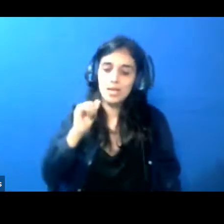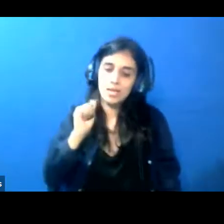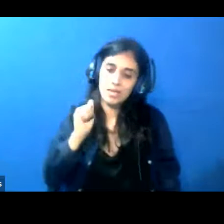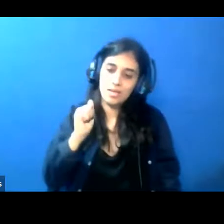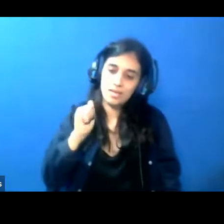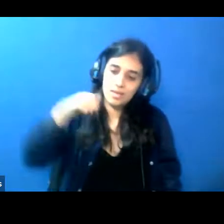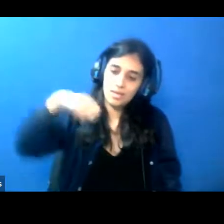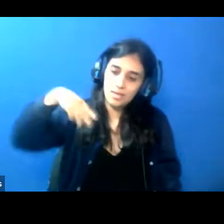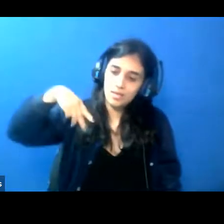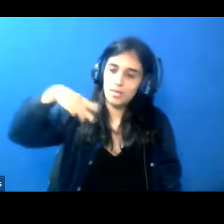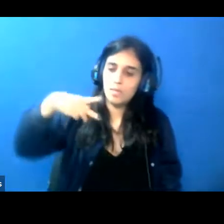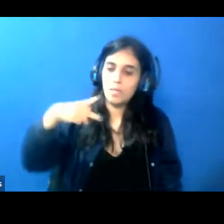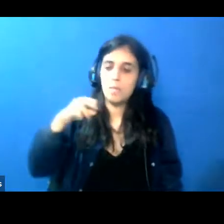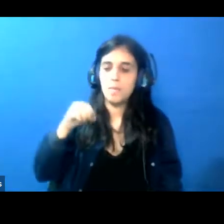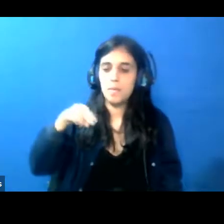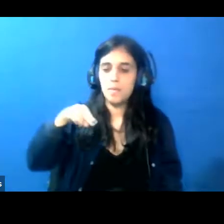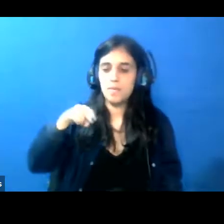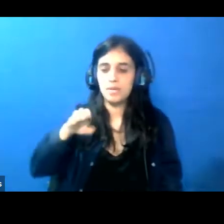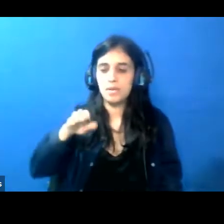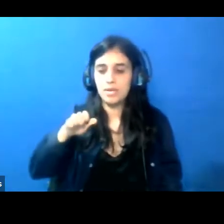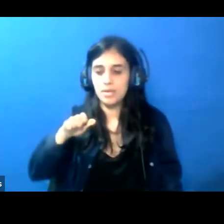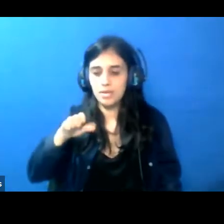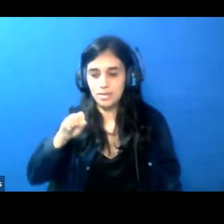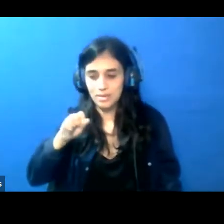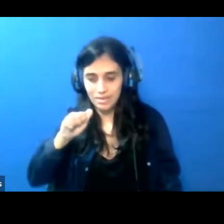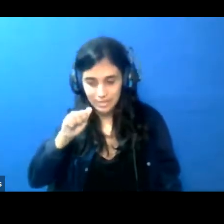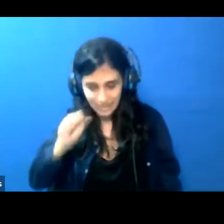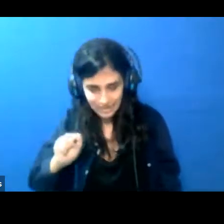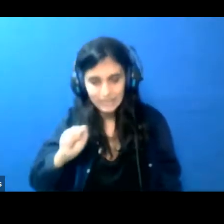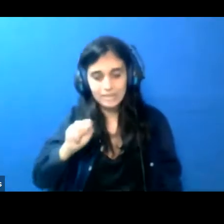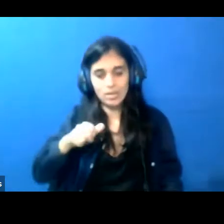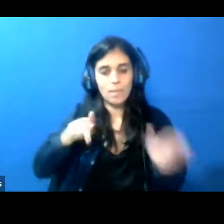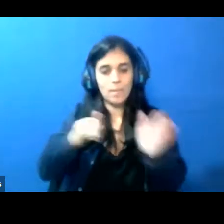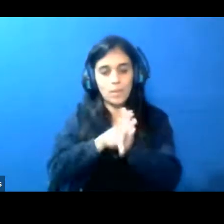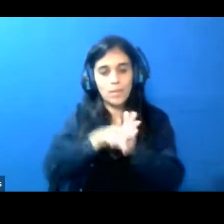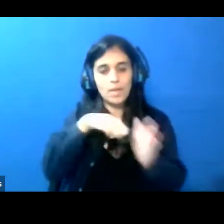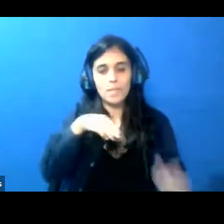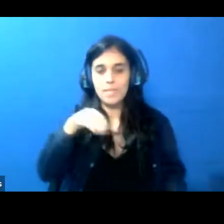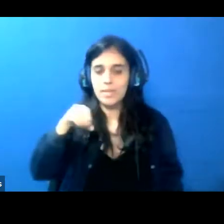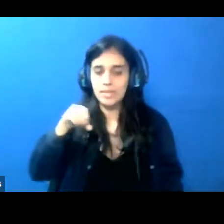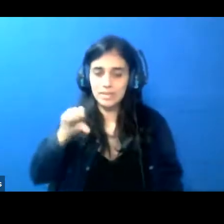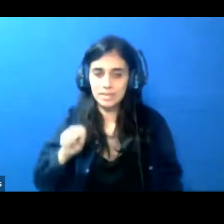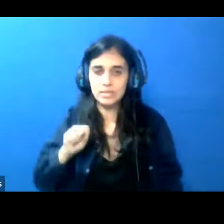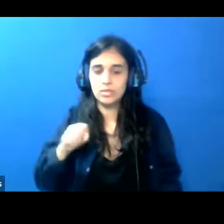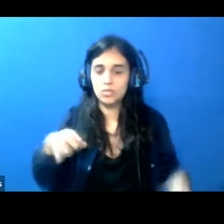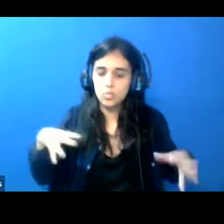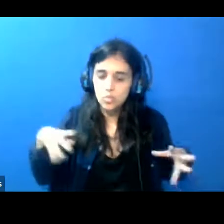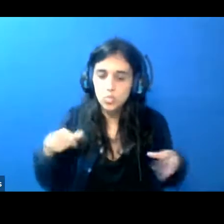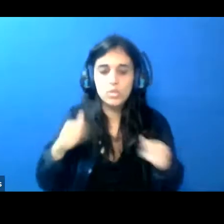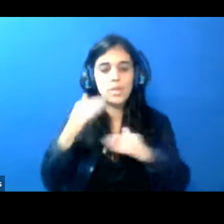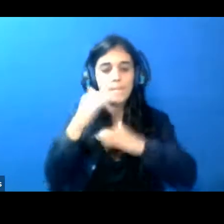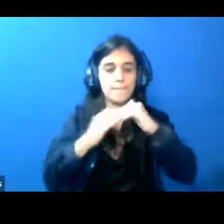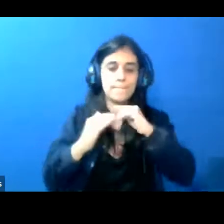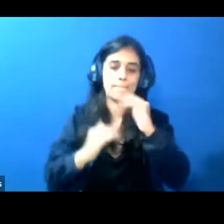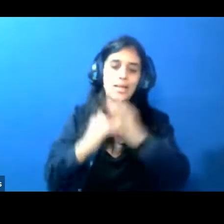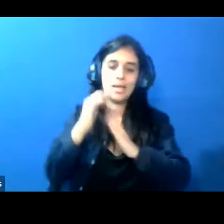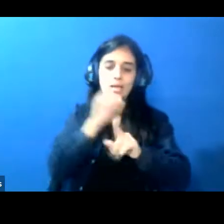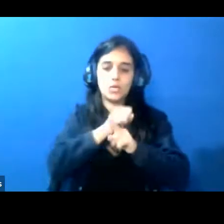MMC, nós afirmamos que toda a prática social